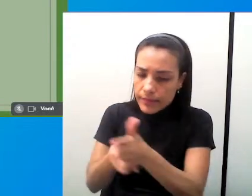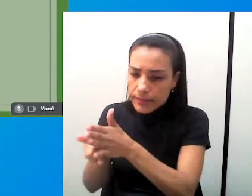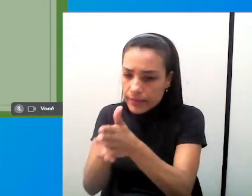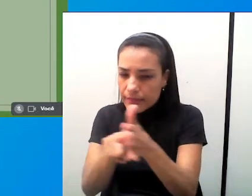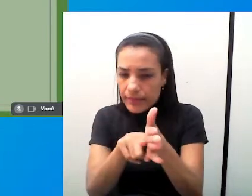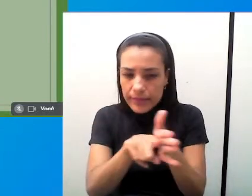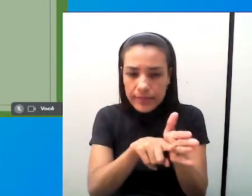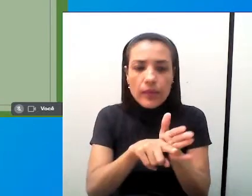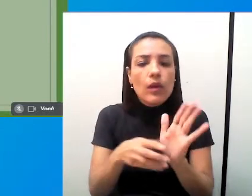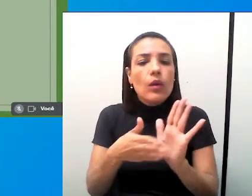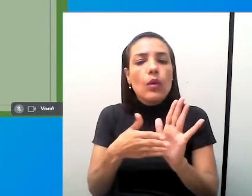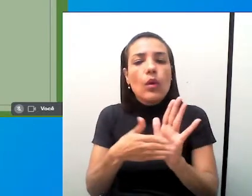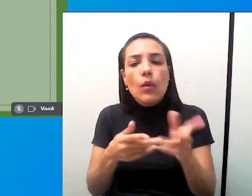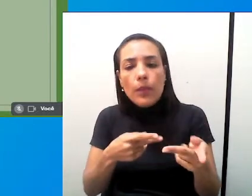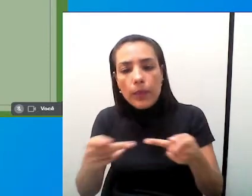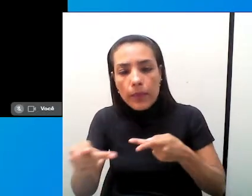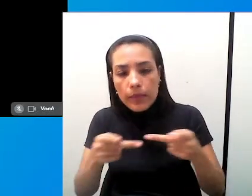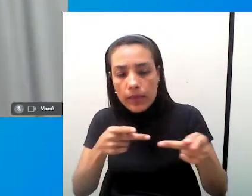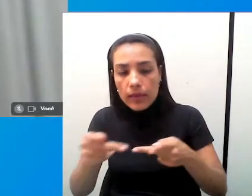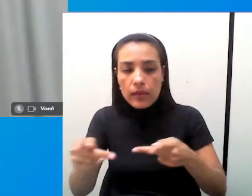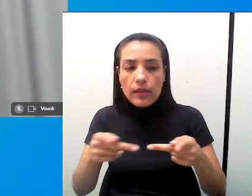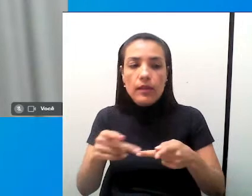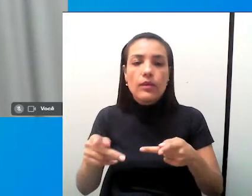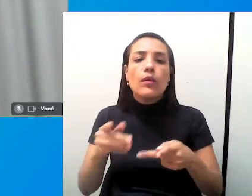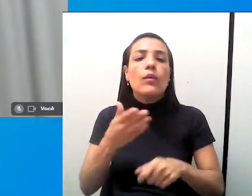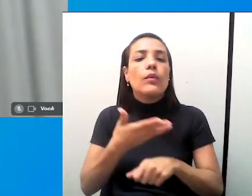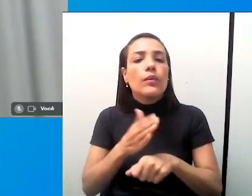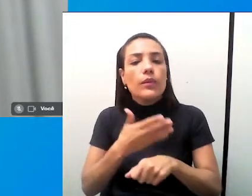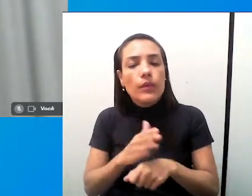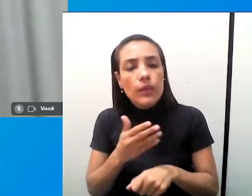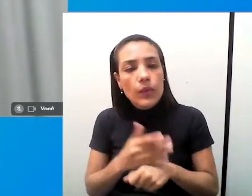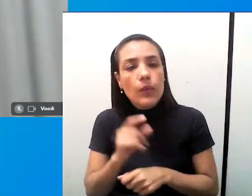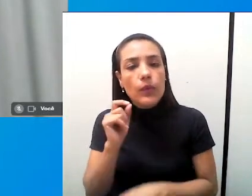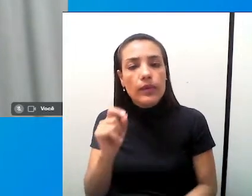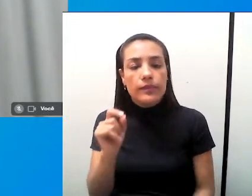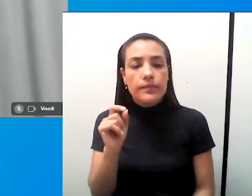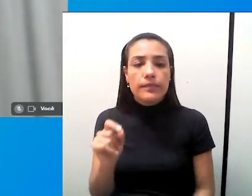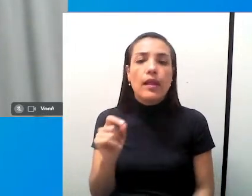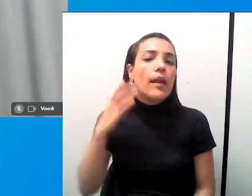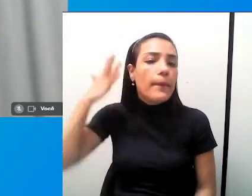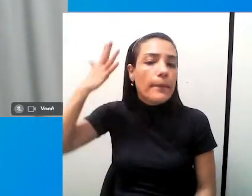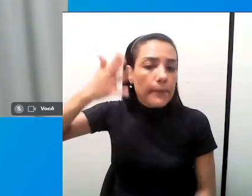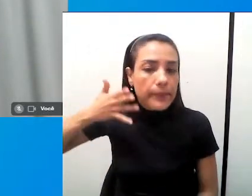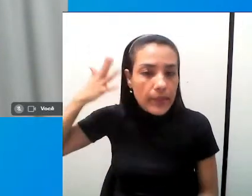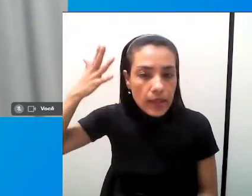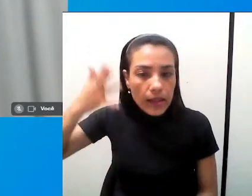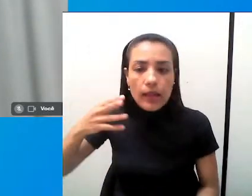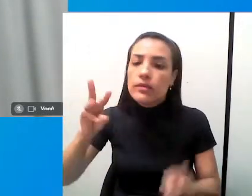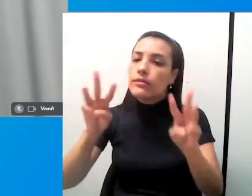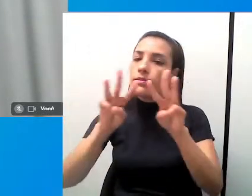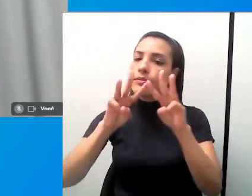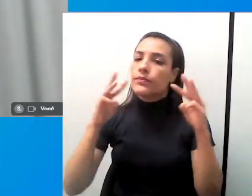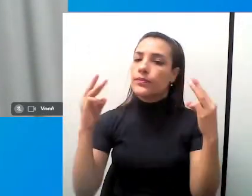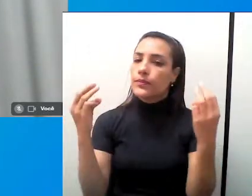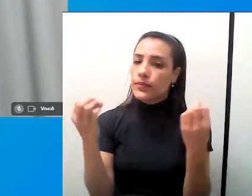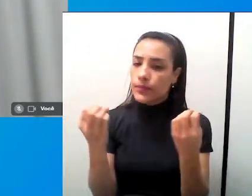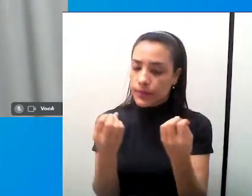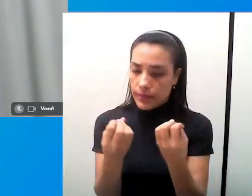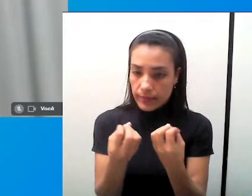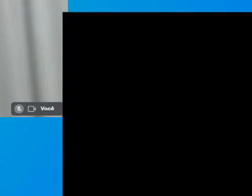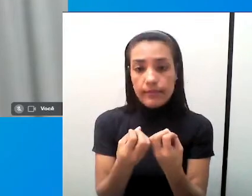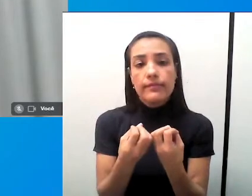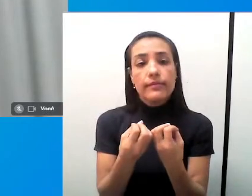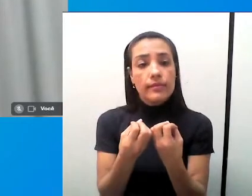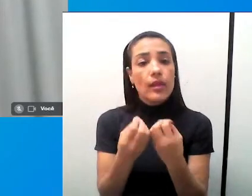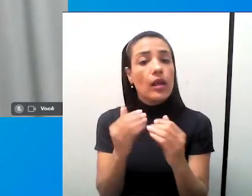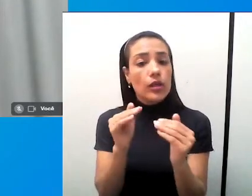plano de ação, foram realizadas ações, né, como palestras, oficinas direcionadas para a demanda,